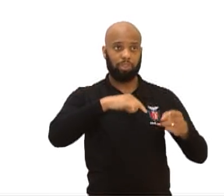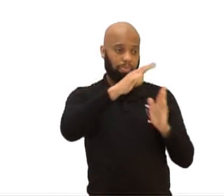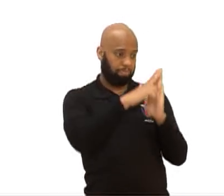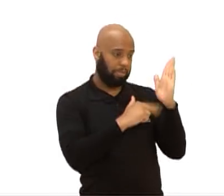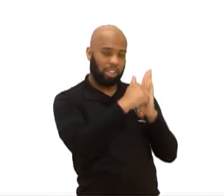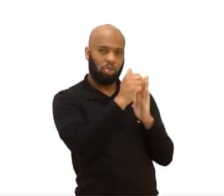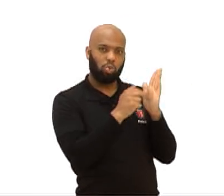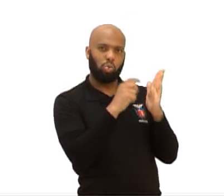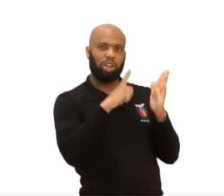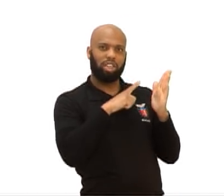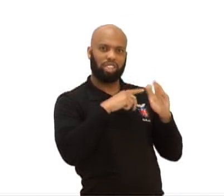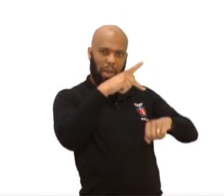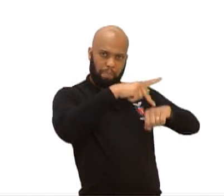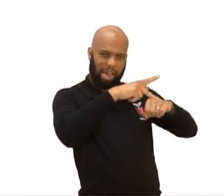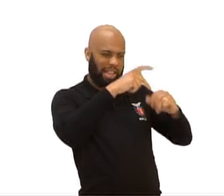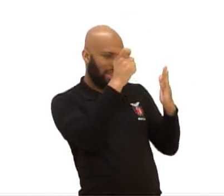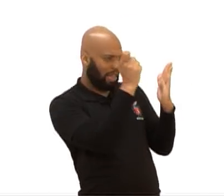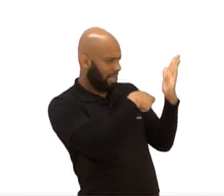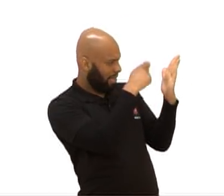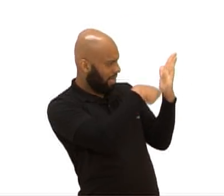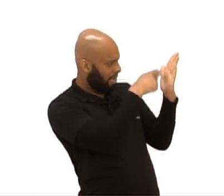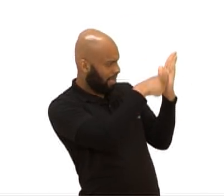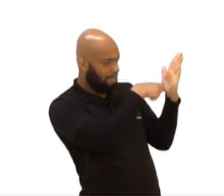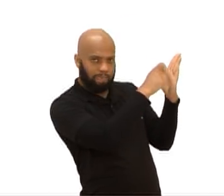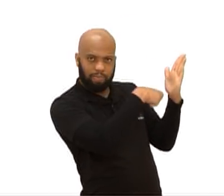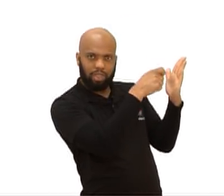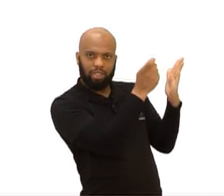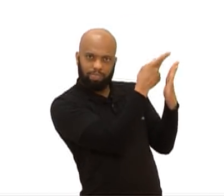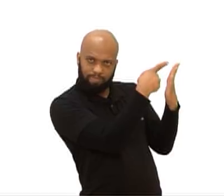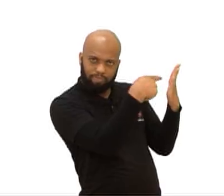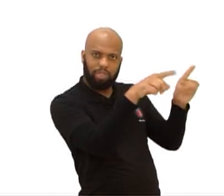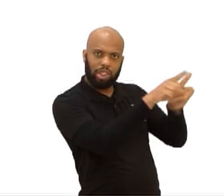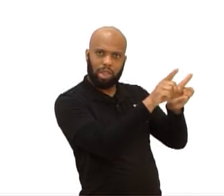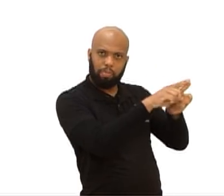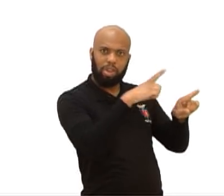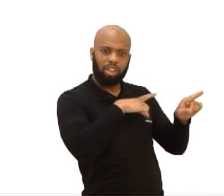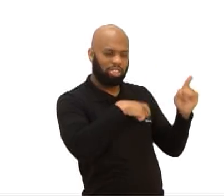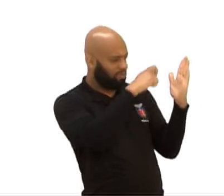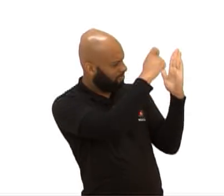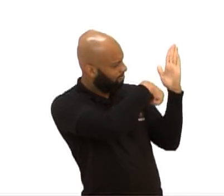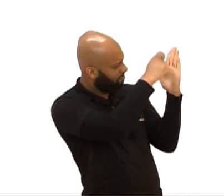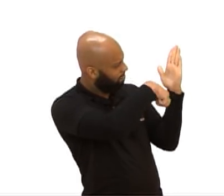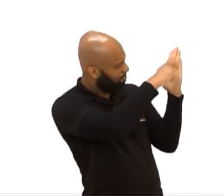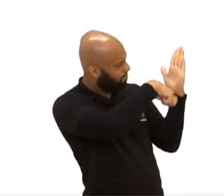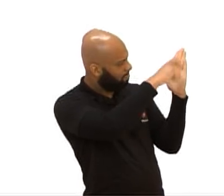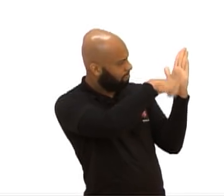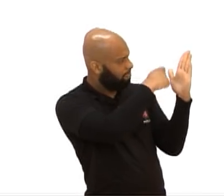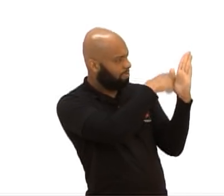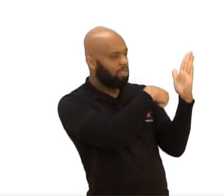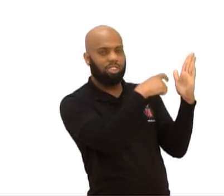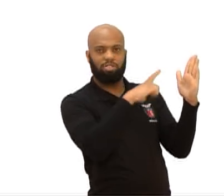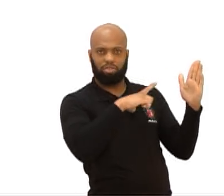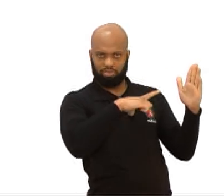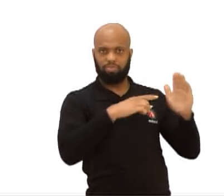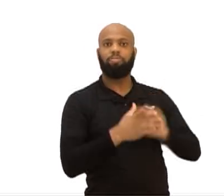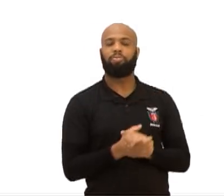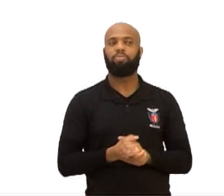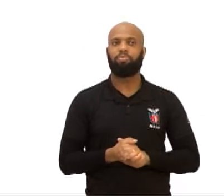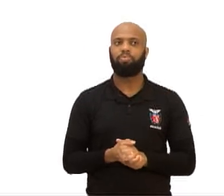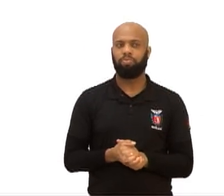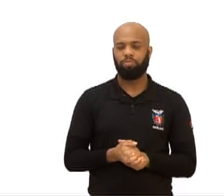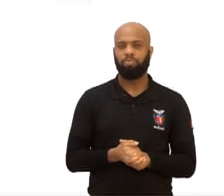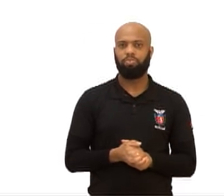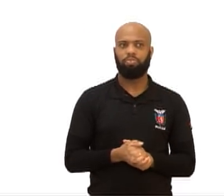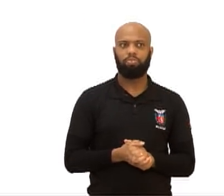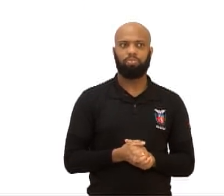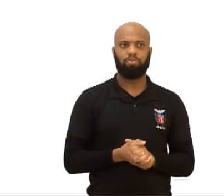pintura rupestre, onde ele registrava cenas do dia a dia ou desejos que ele tinha de uma boa caça, de uma